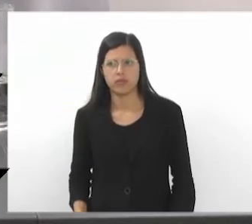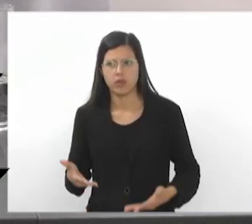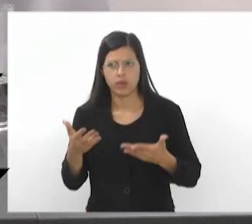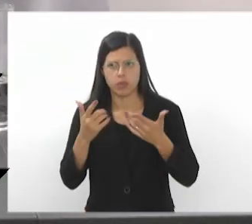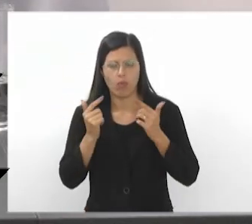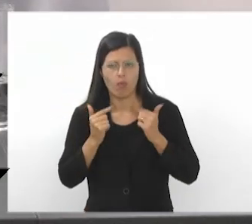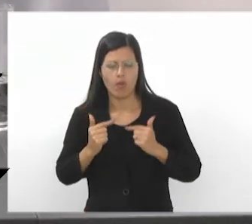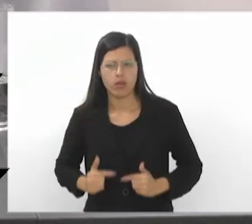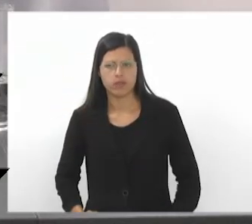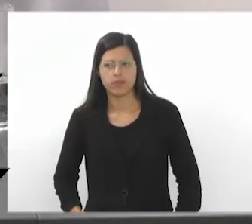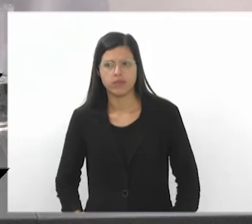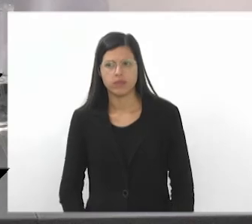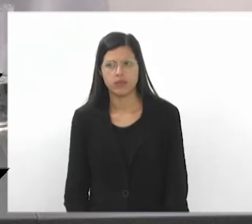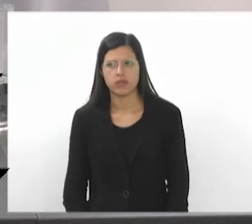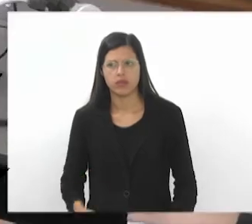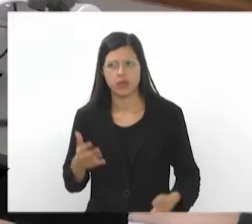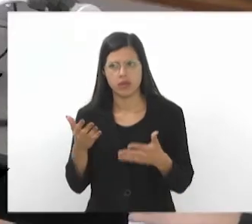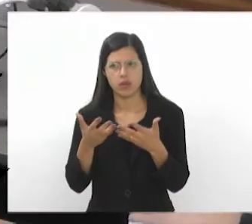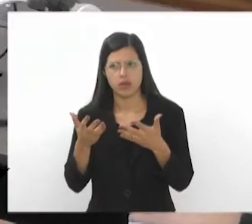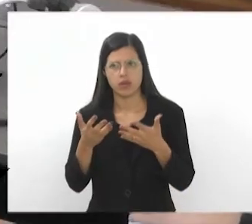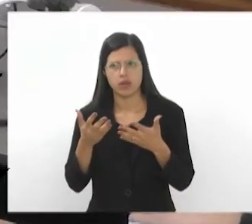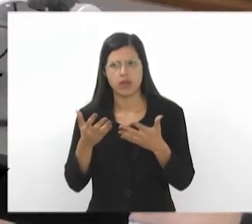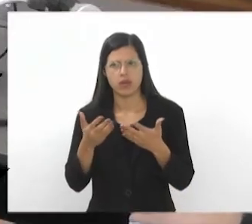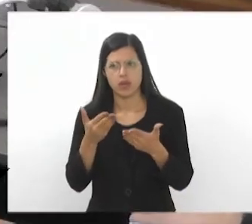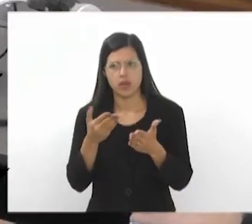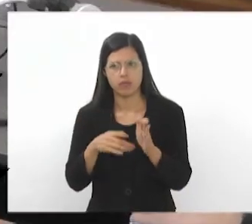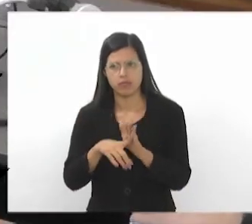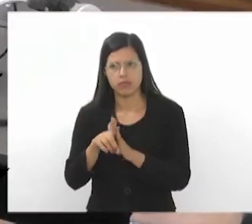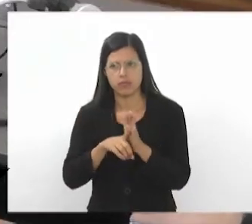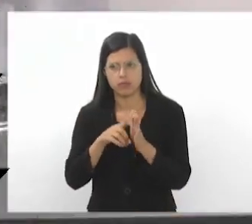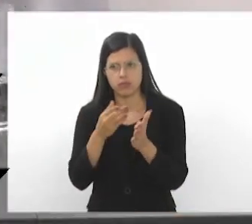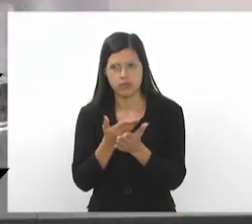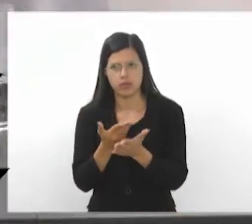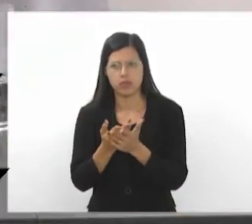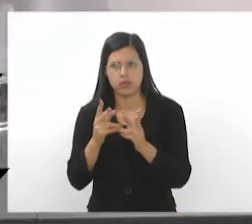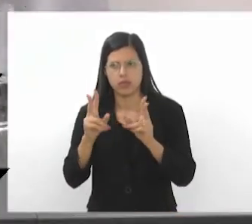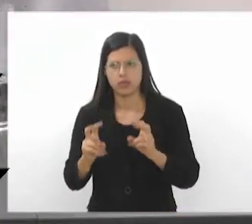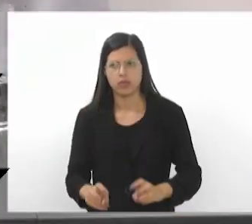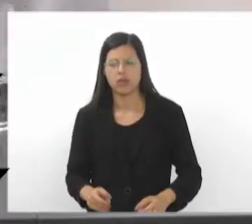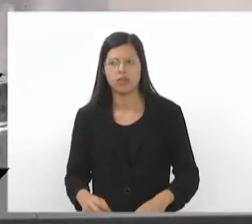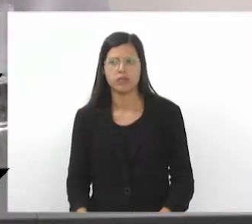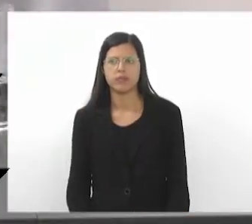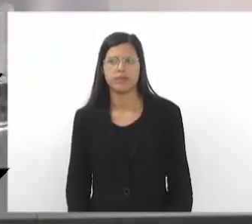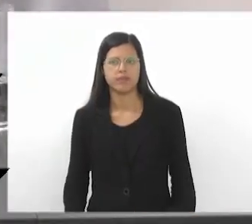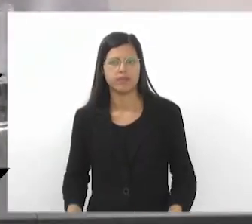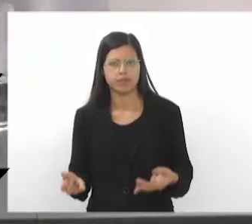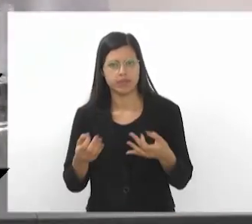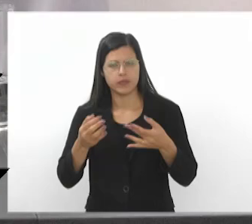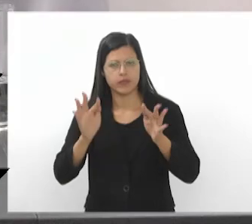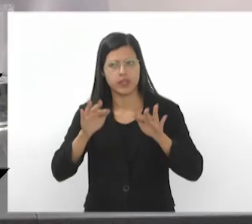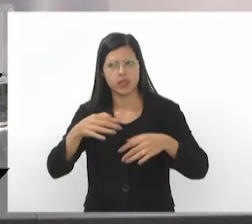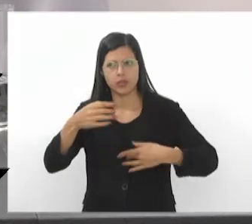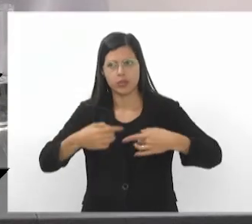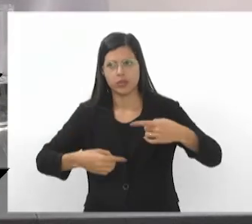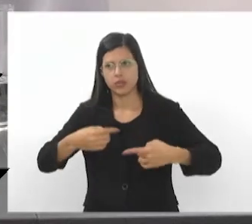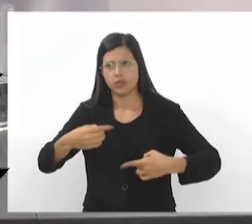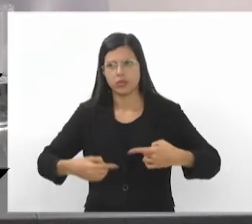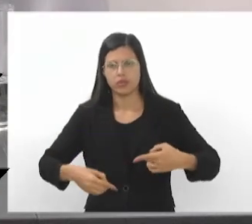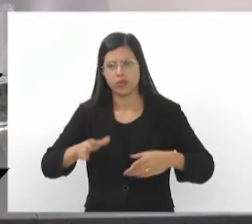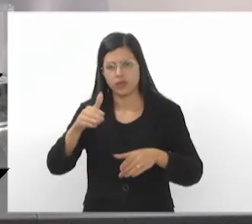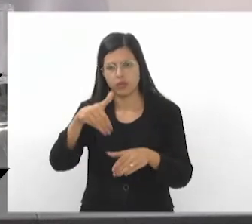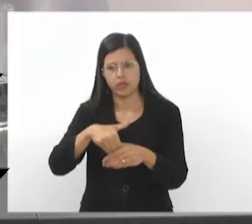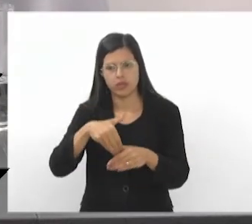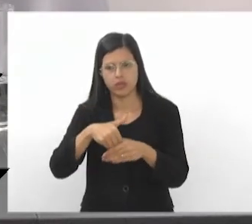eu queria dar uma olhada com mais calma no tema. Perfeito. Por favor. Então, encerrada a discussão, vou colocar em